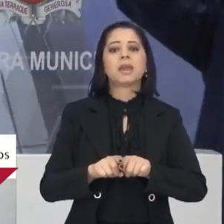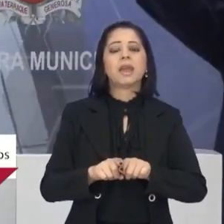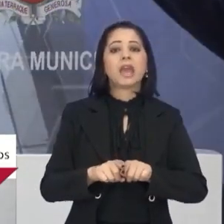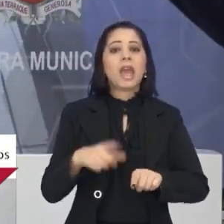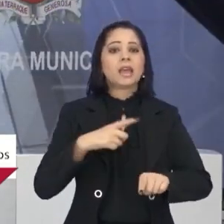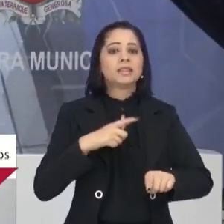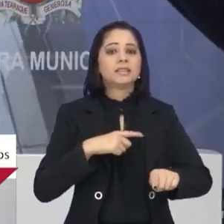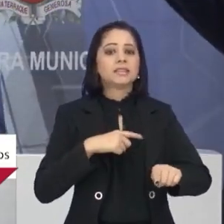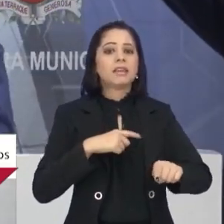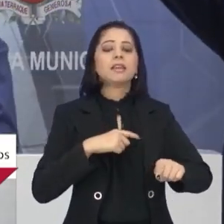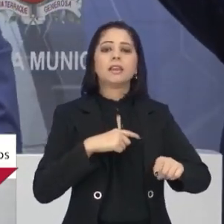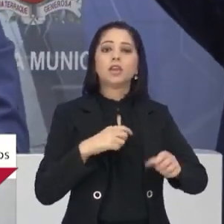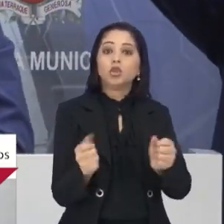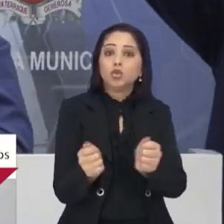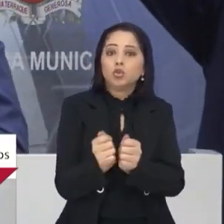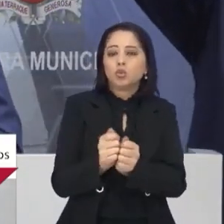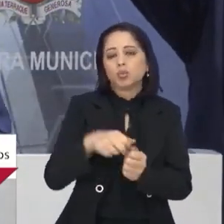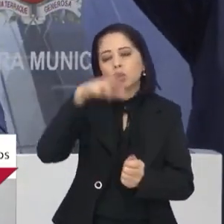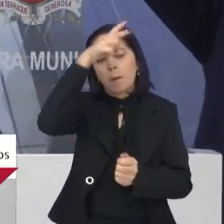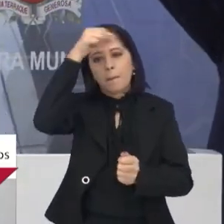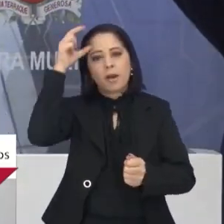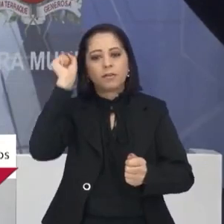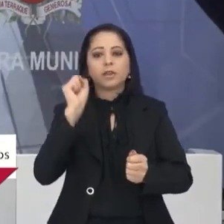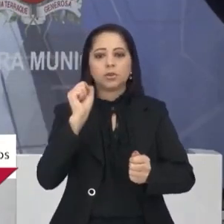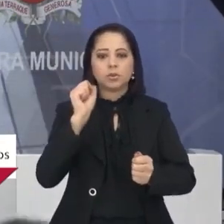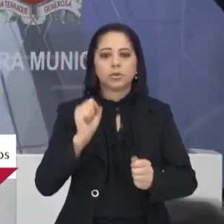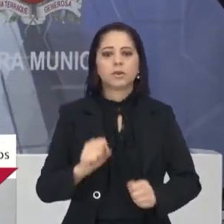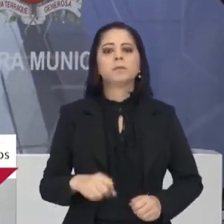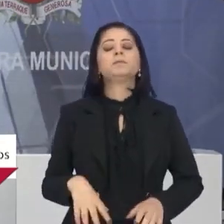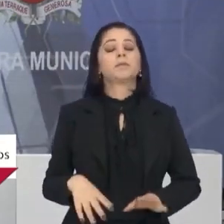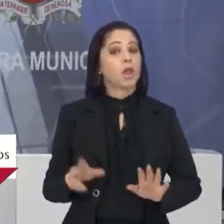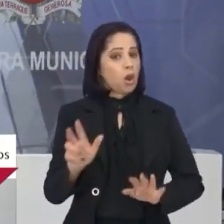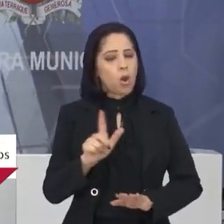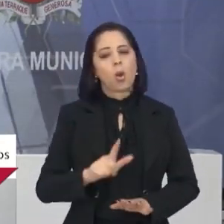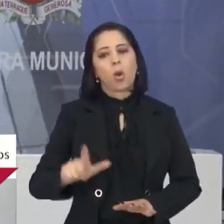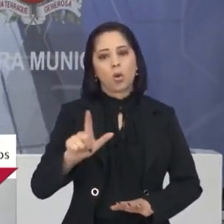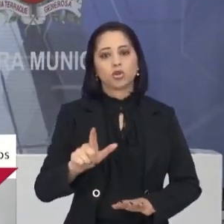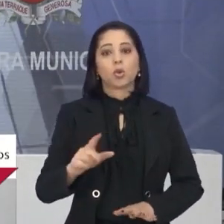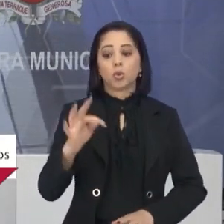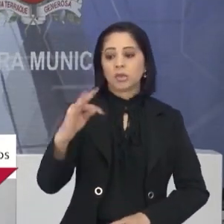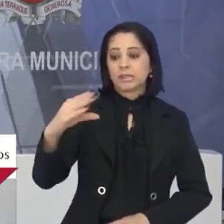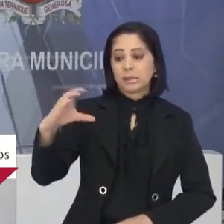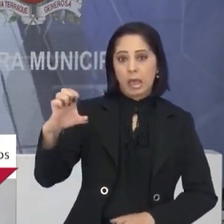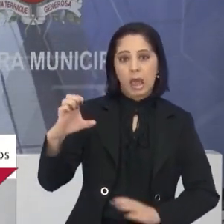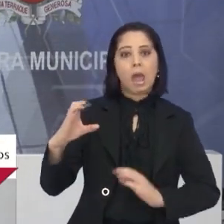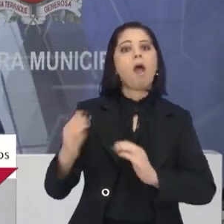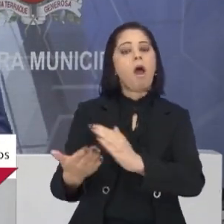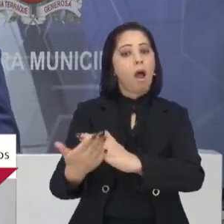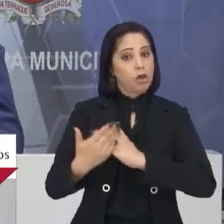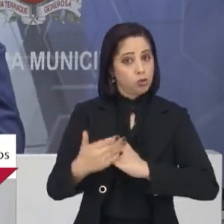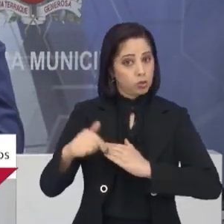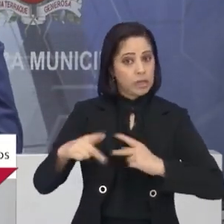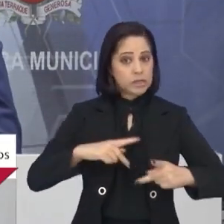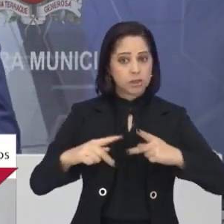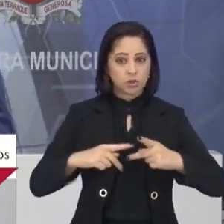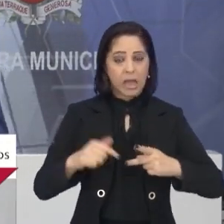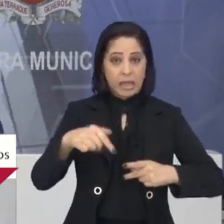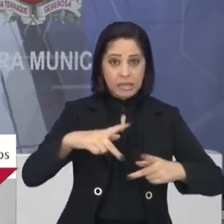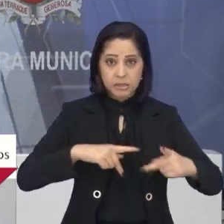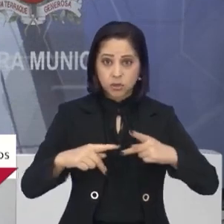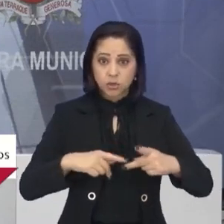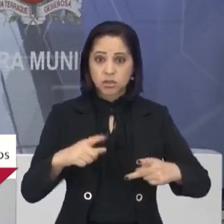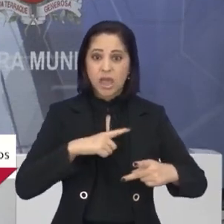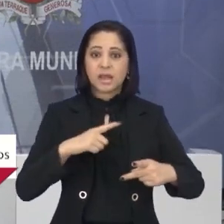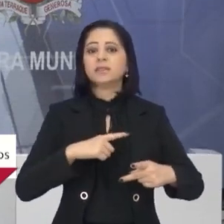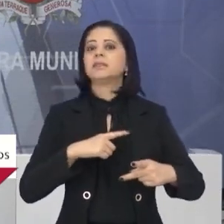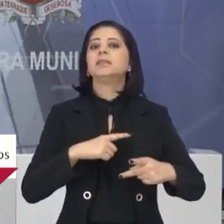sistema juntamente ao poder público Então isso é algo que a gente vem crescendo isso o tribunal vem ajudando muito São José dos Campos nós temos aqui Presidente um